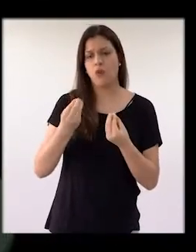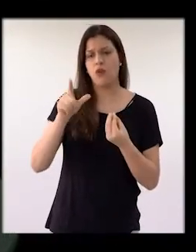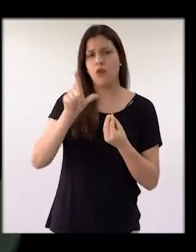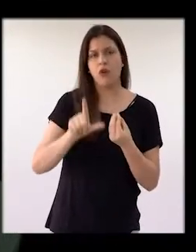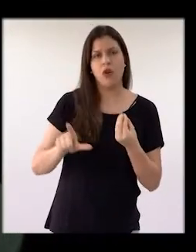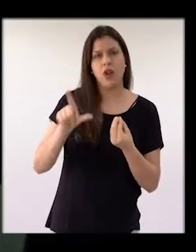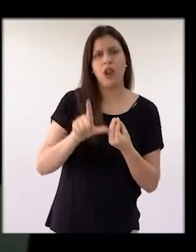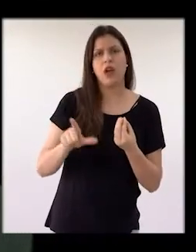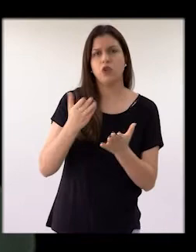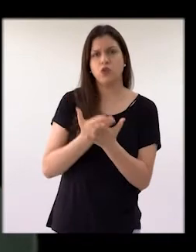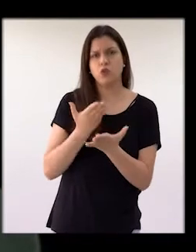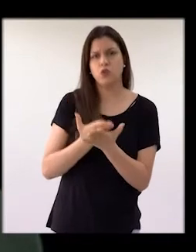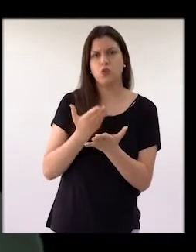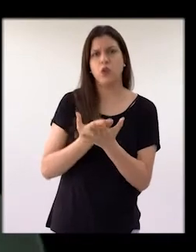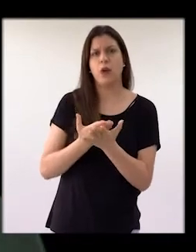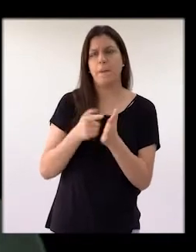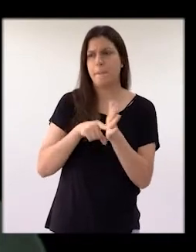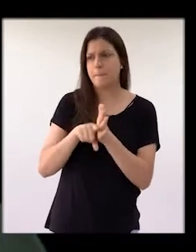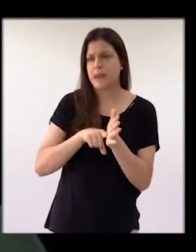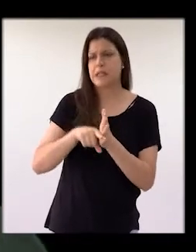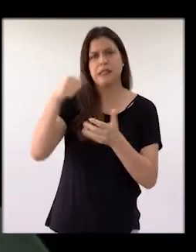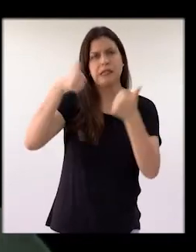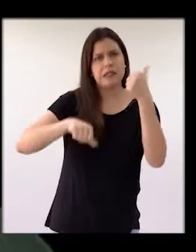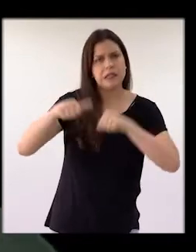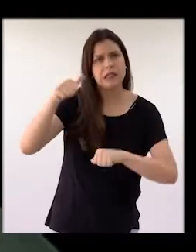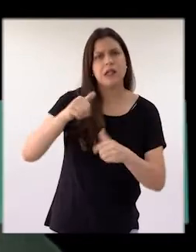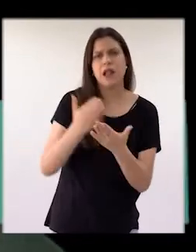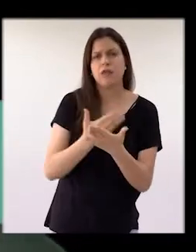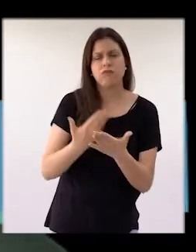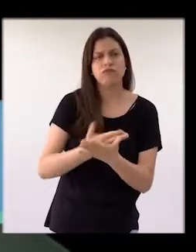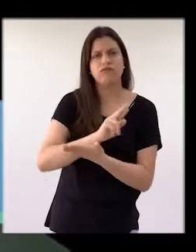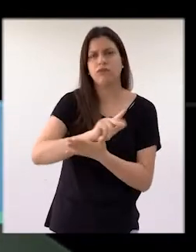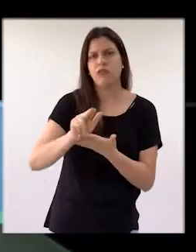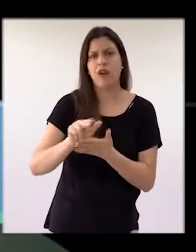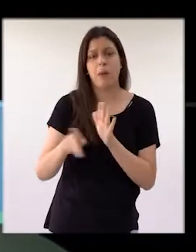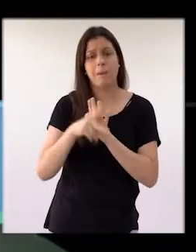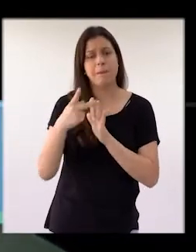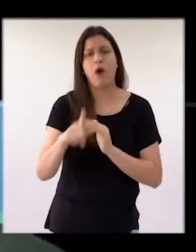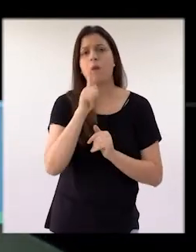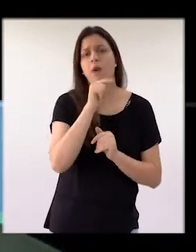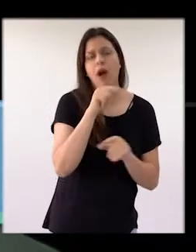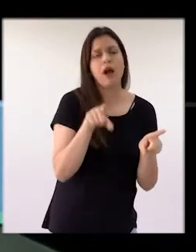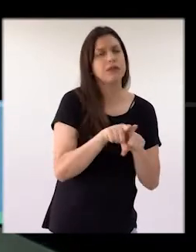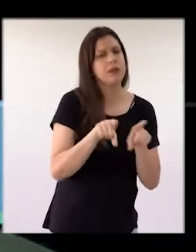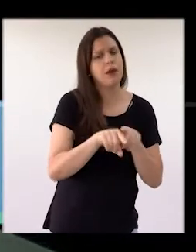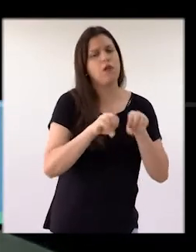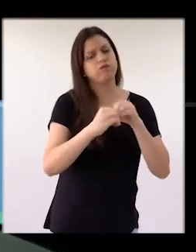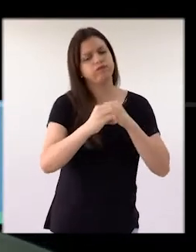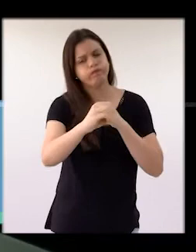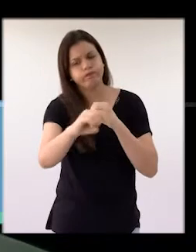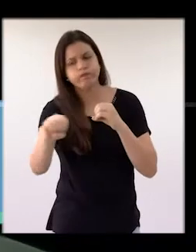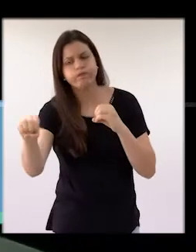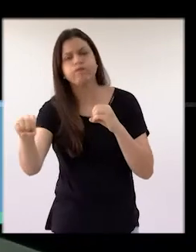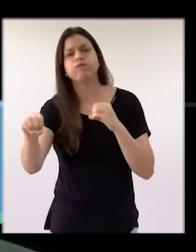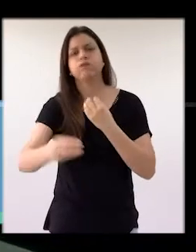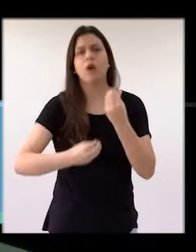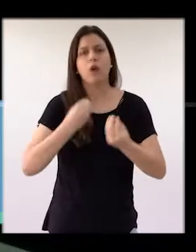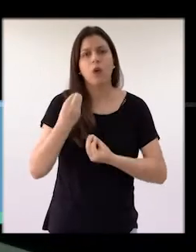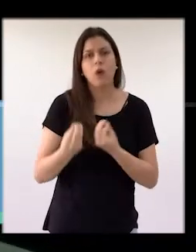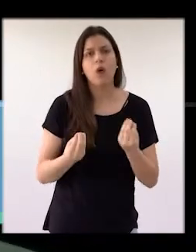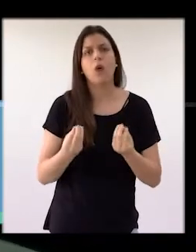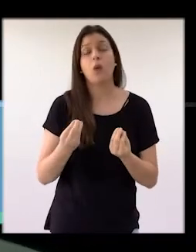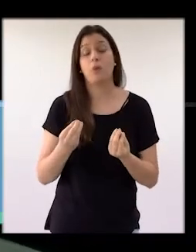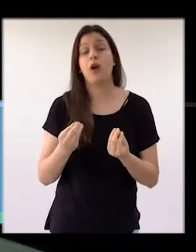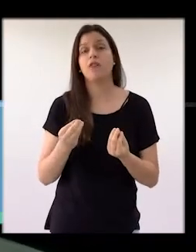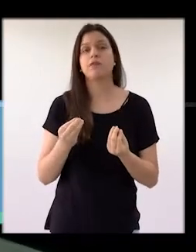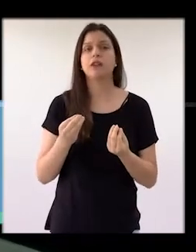um levantamento da literatura, né? Então, dos estudos que analisam a eficiência nesses serviços de água e esgoto, quais são as variáveis